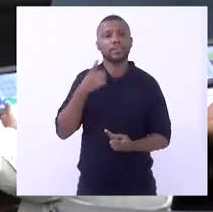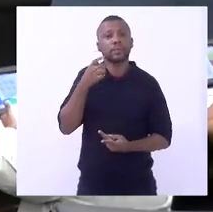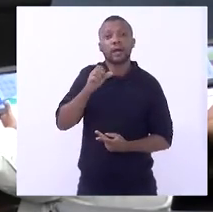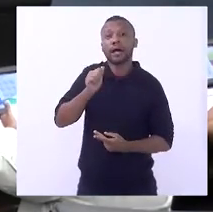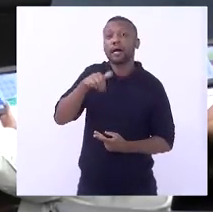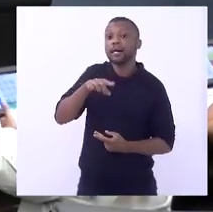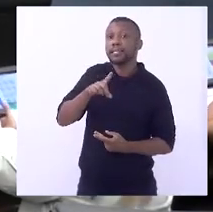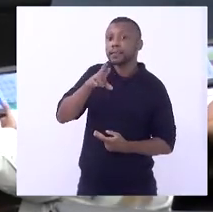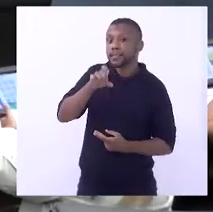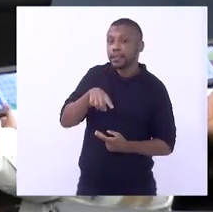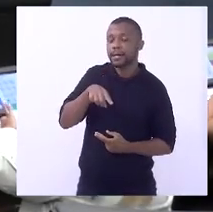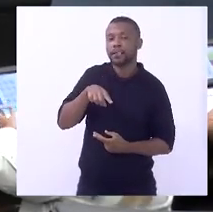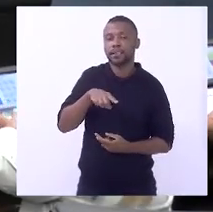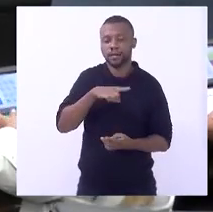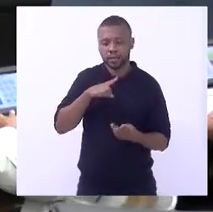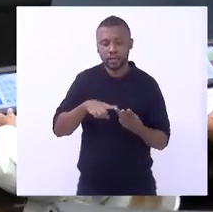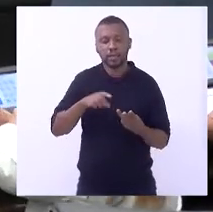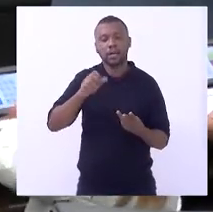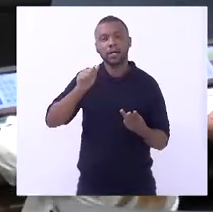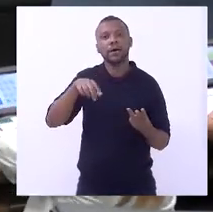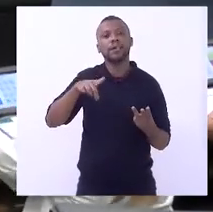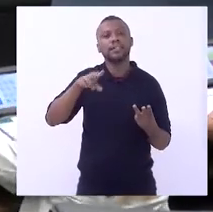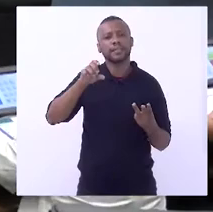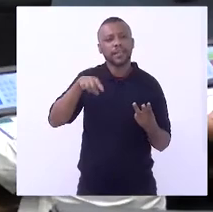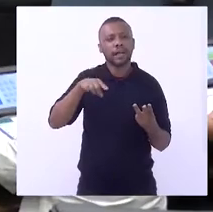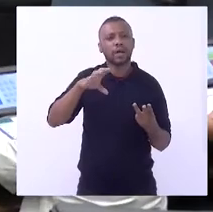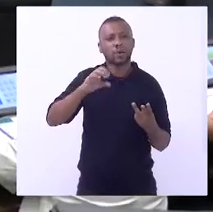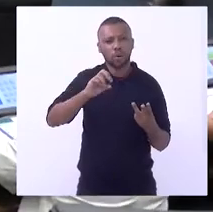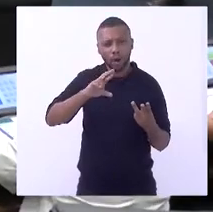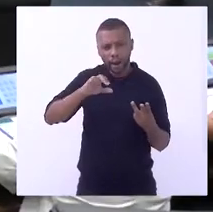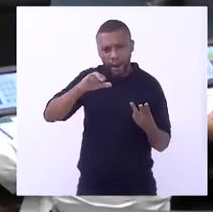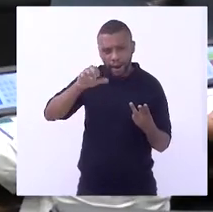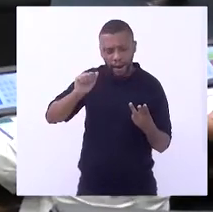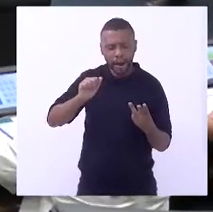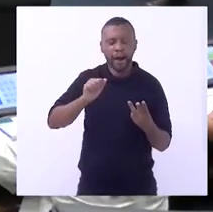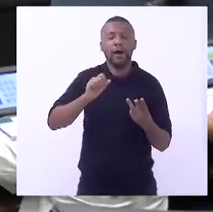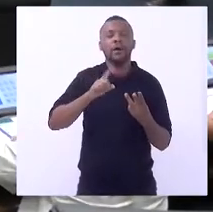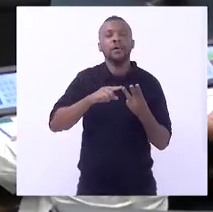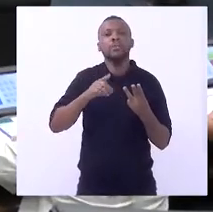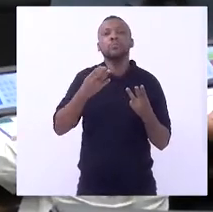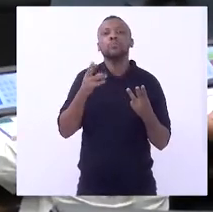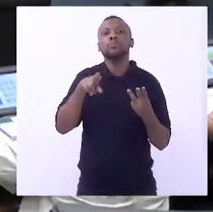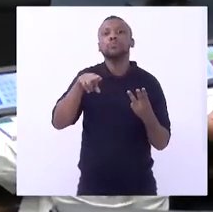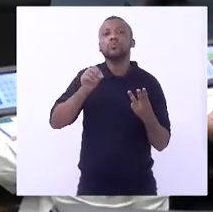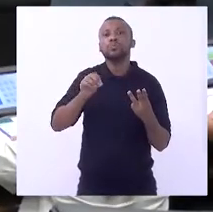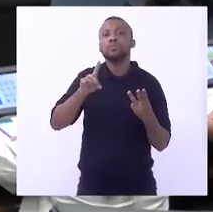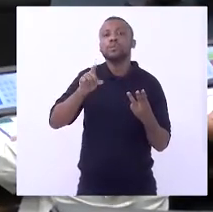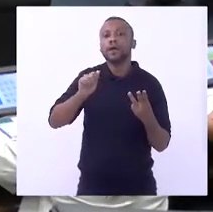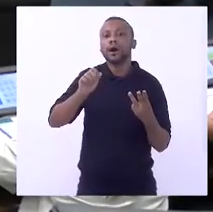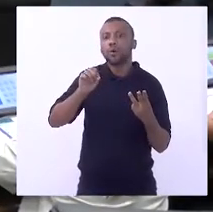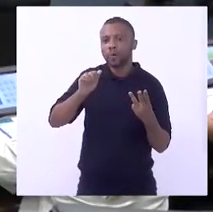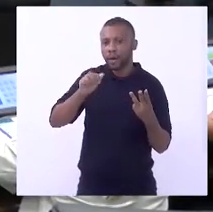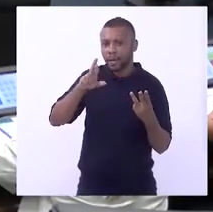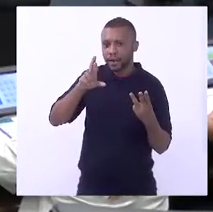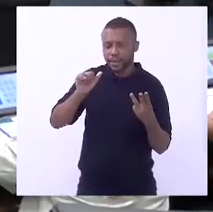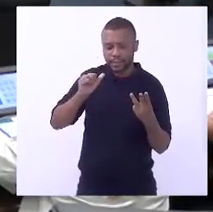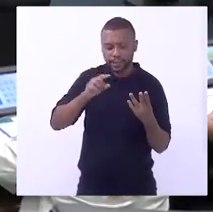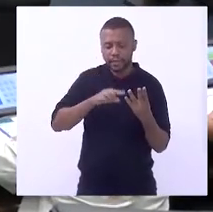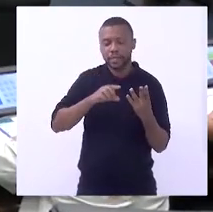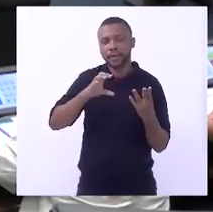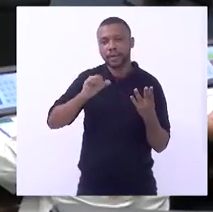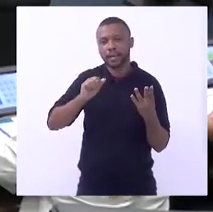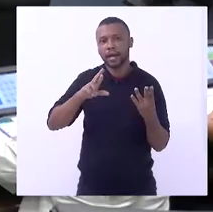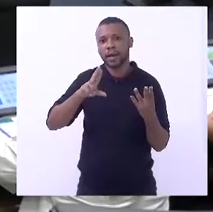André Correia. André Correia. Bruno Dauaire. Bruno Dauaire. Carlos Macedo.